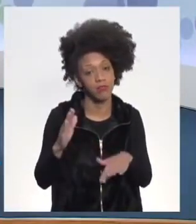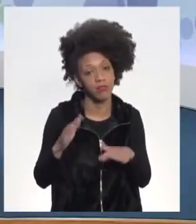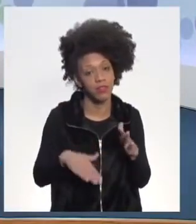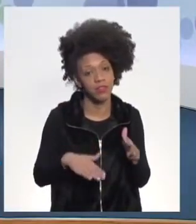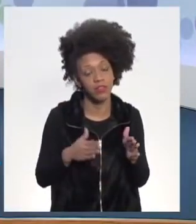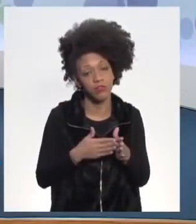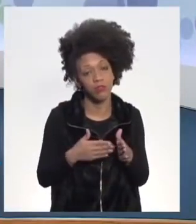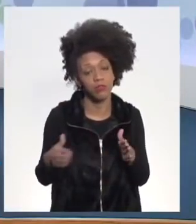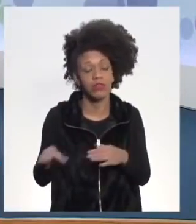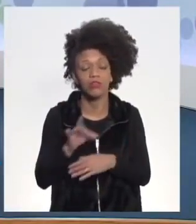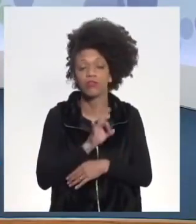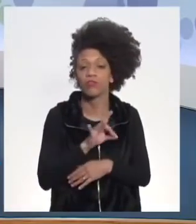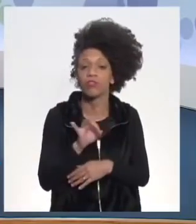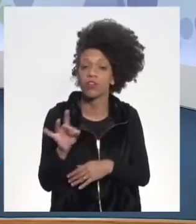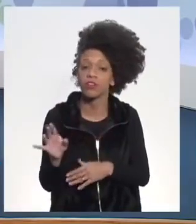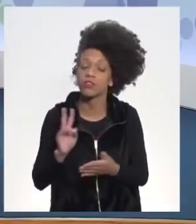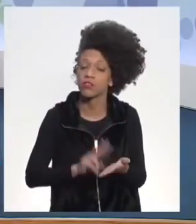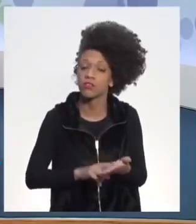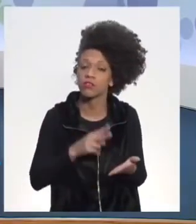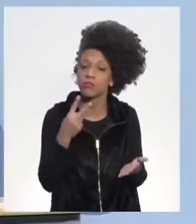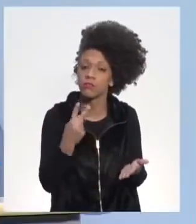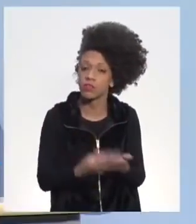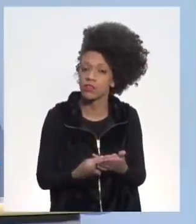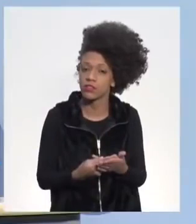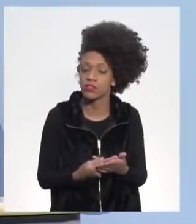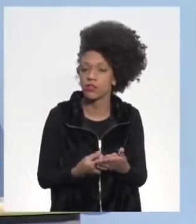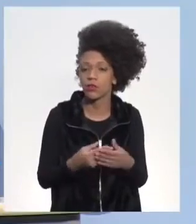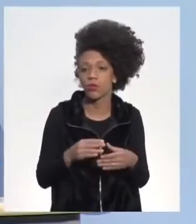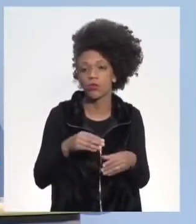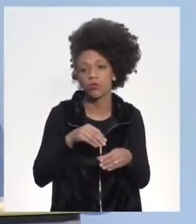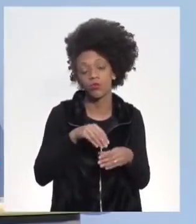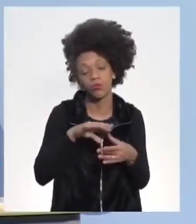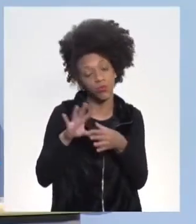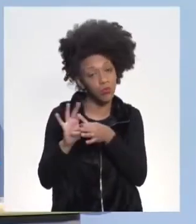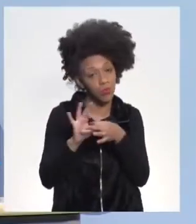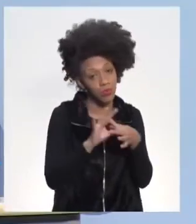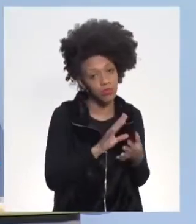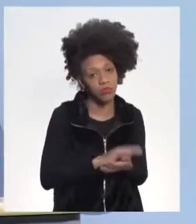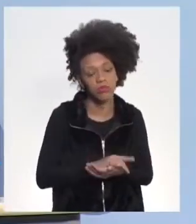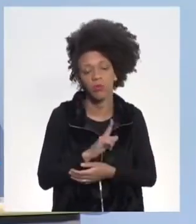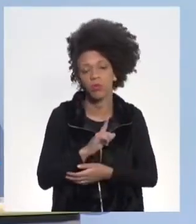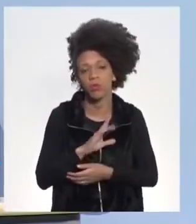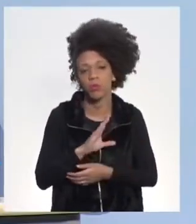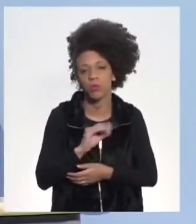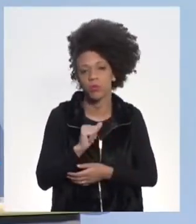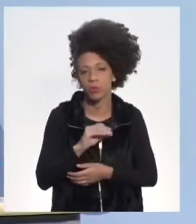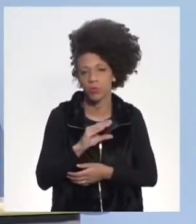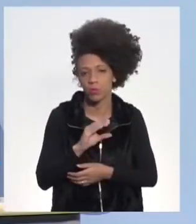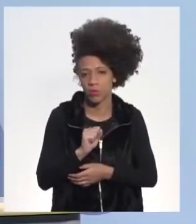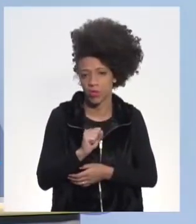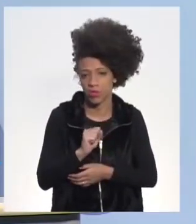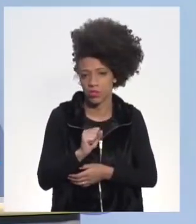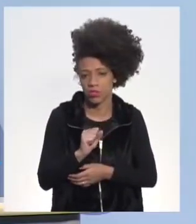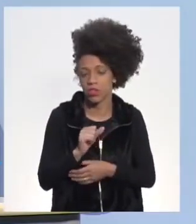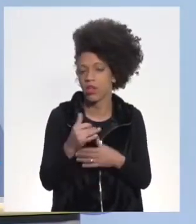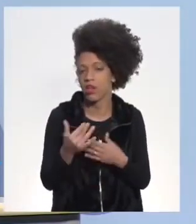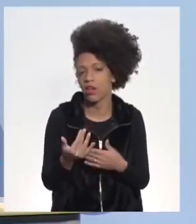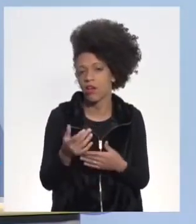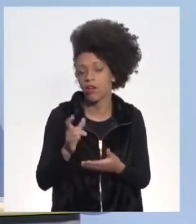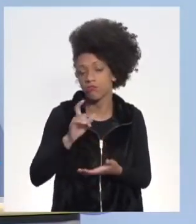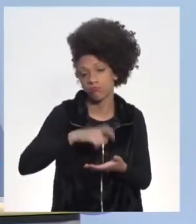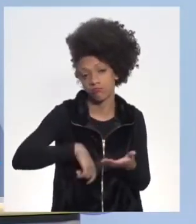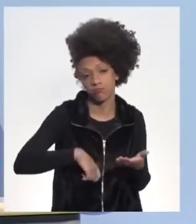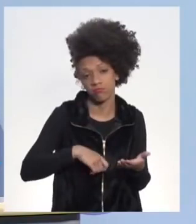do momento de cada um e a interpretação que cada um faz desse contexto. Então, por exemplo, o Lucas da Silva, ele colocou assim, cartão de crédito, porque